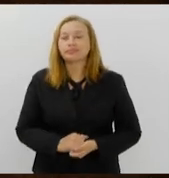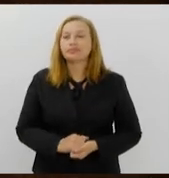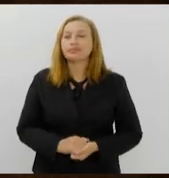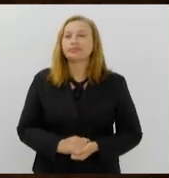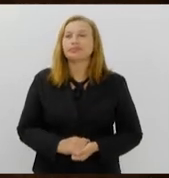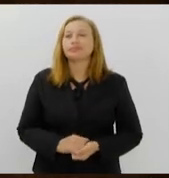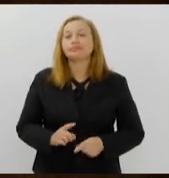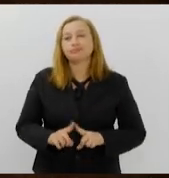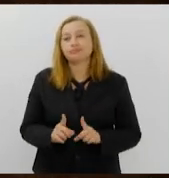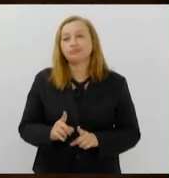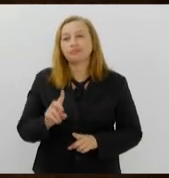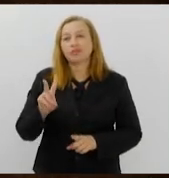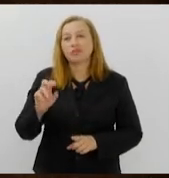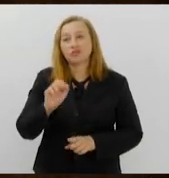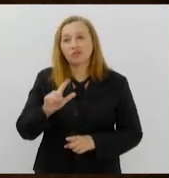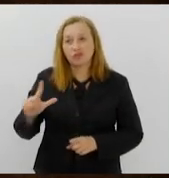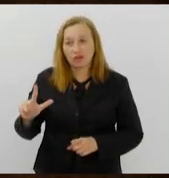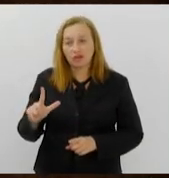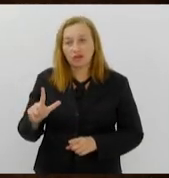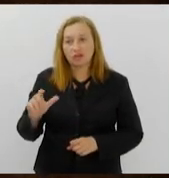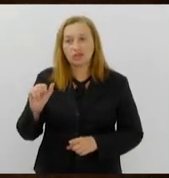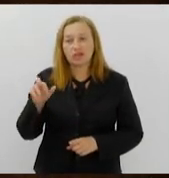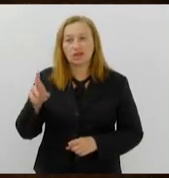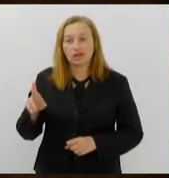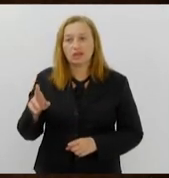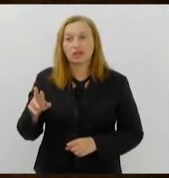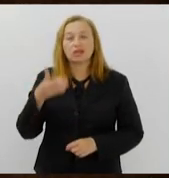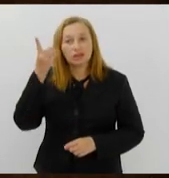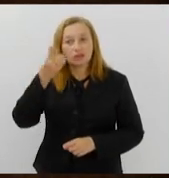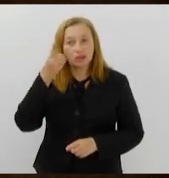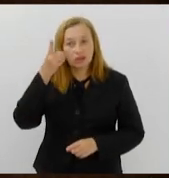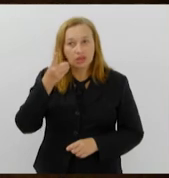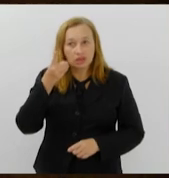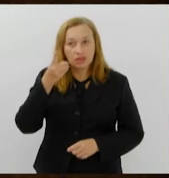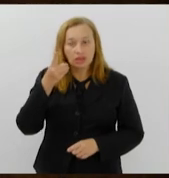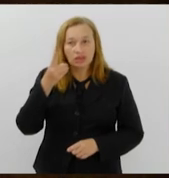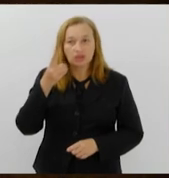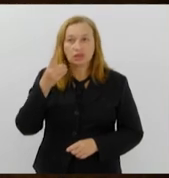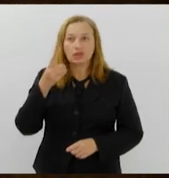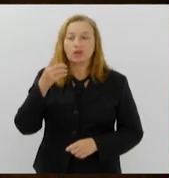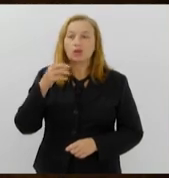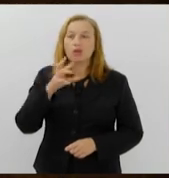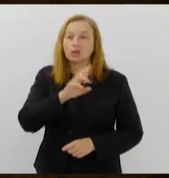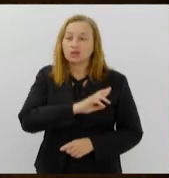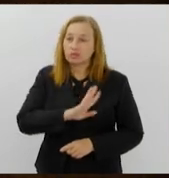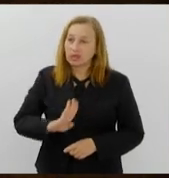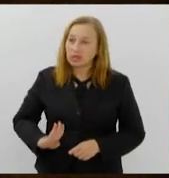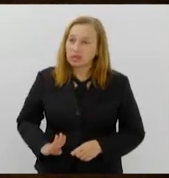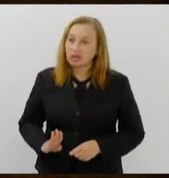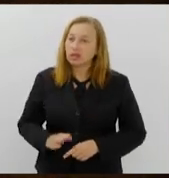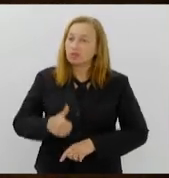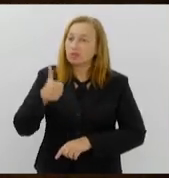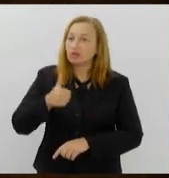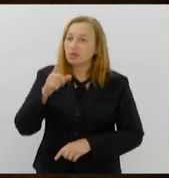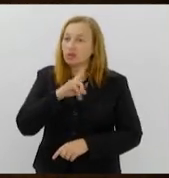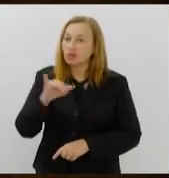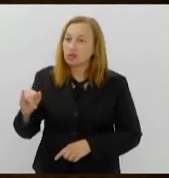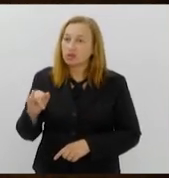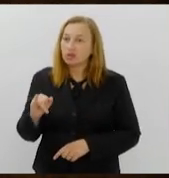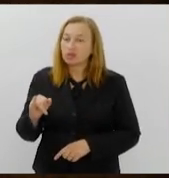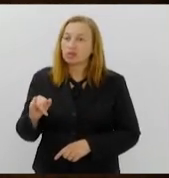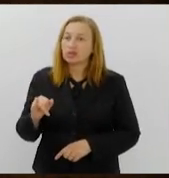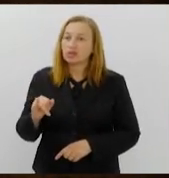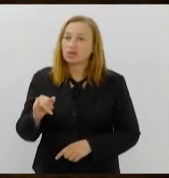transcendemos isso, mas o Val Ceasa e o deputado Rodrigo Bacelar, eles, desde o primeiro dia, eles me